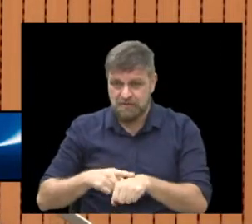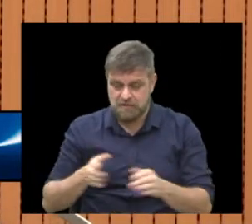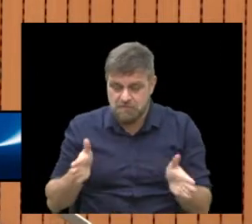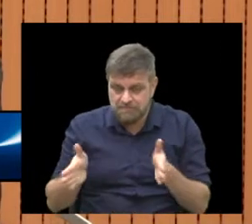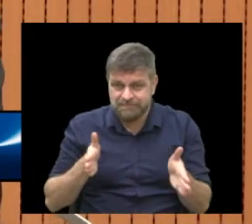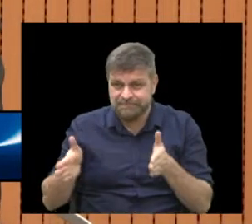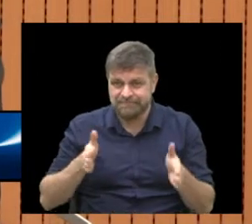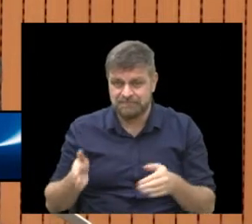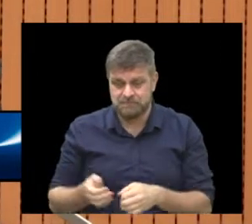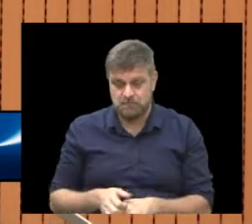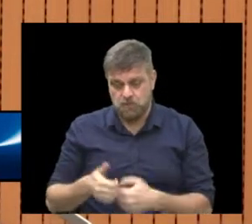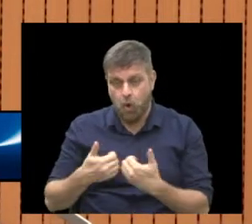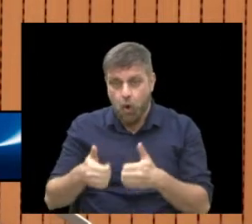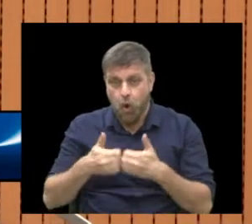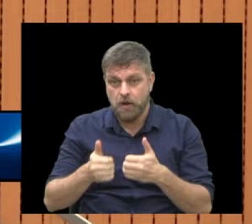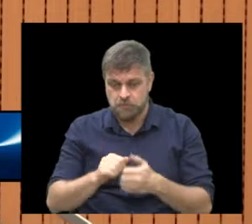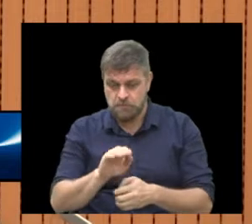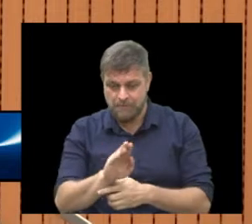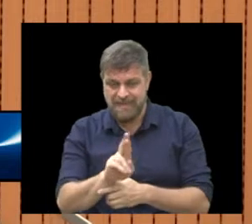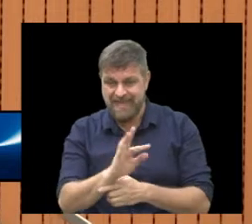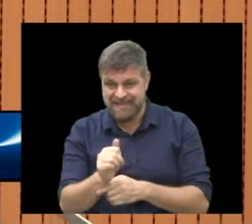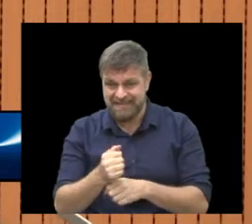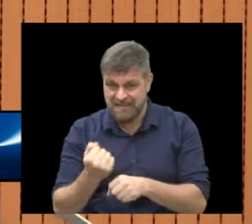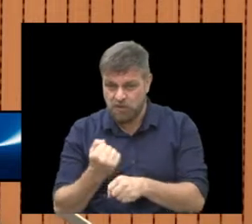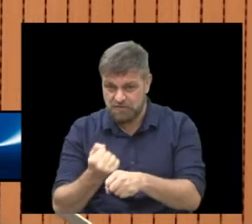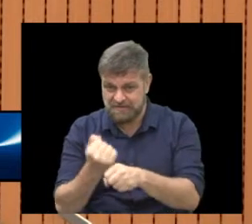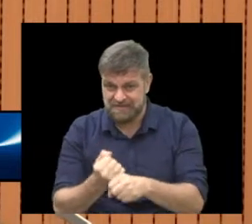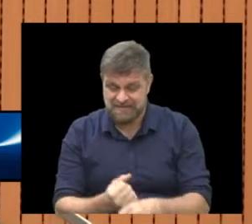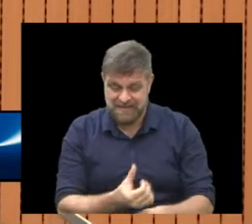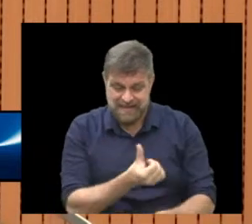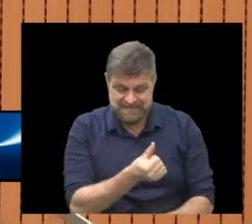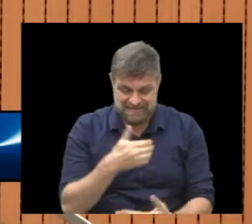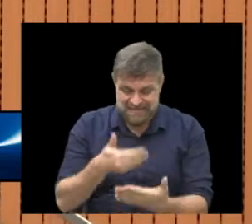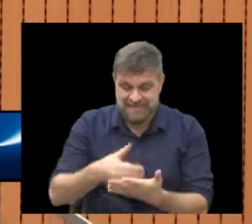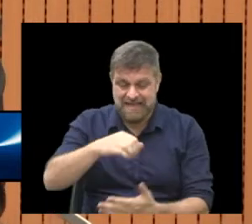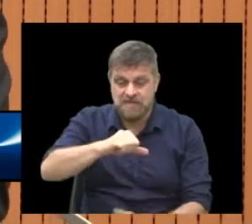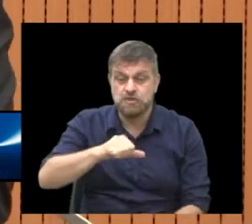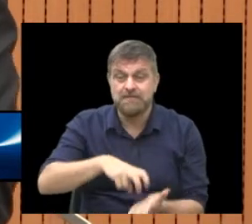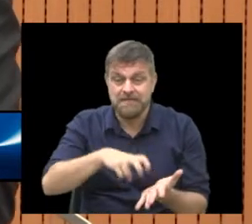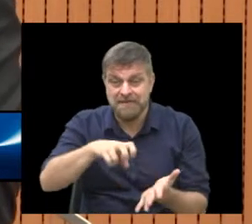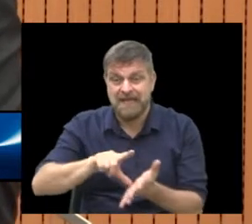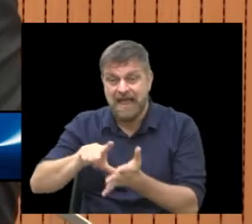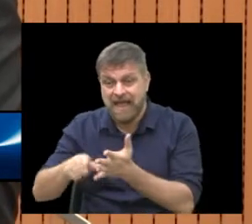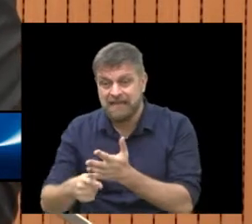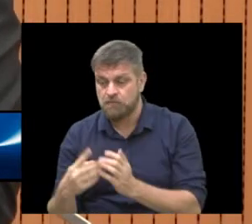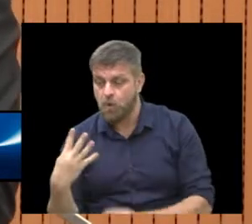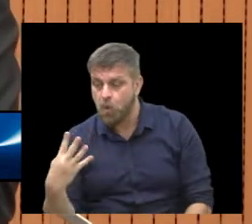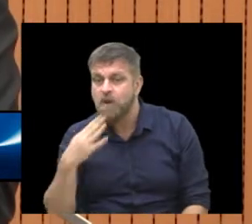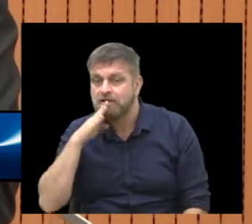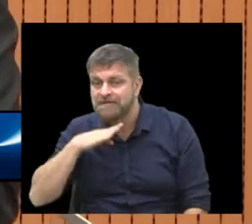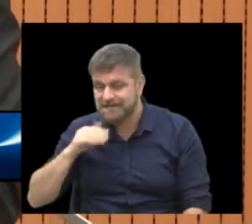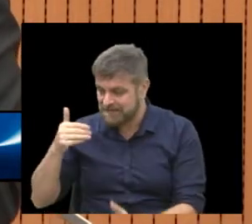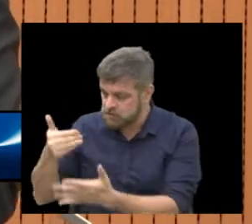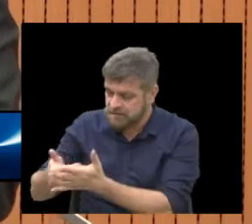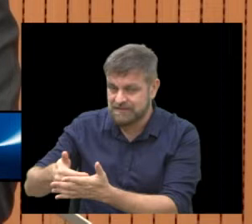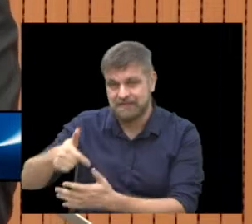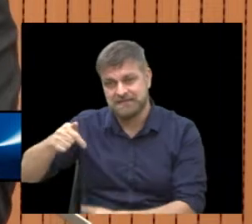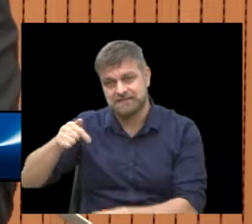BRT, nos horários de pico, entre 6 e 9 da manhã e entre 16 e 19